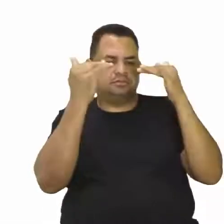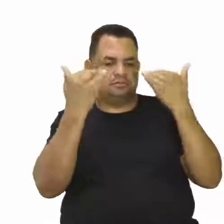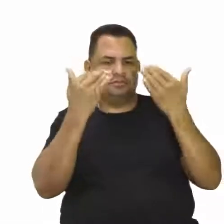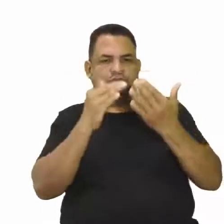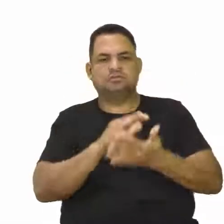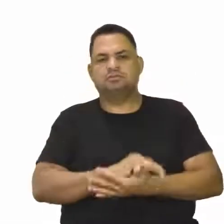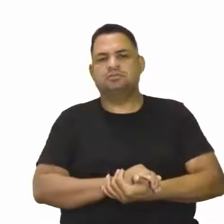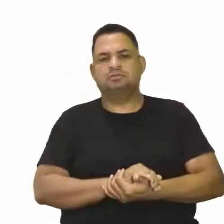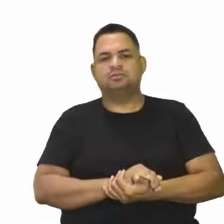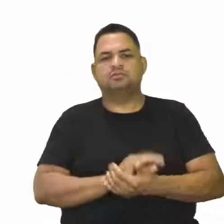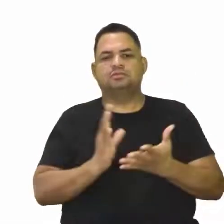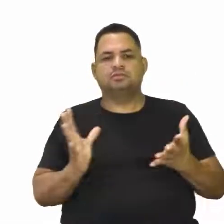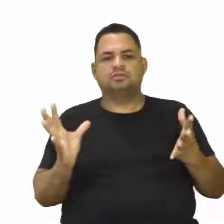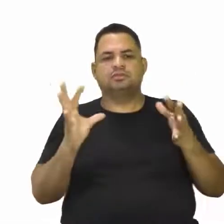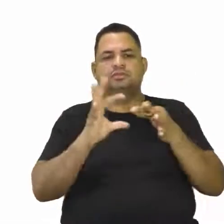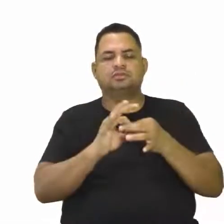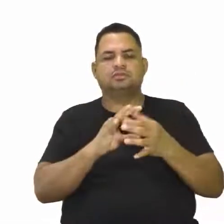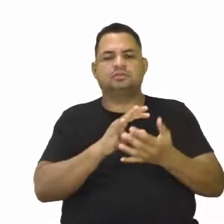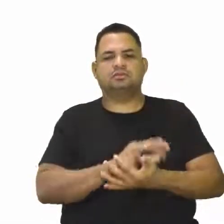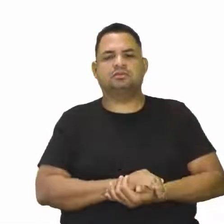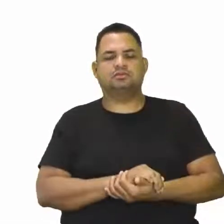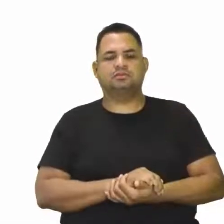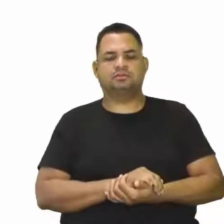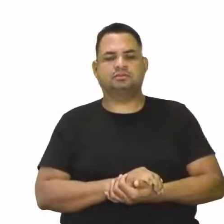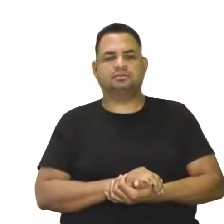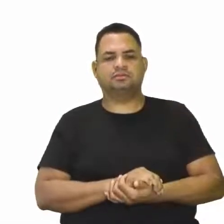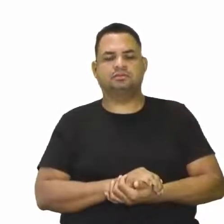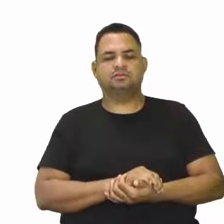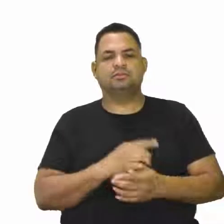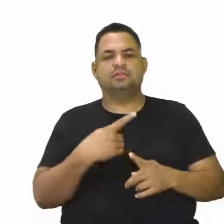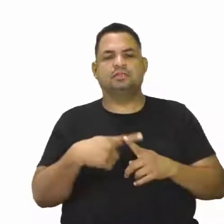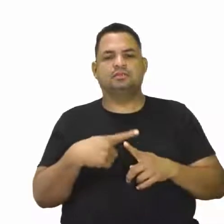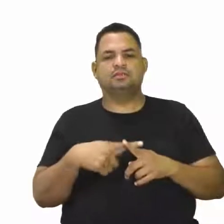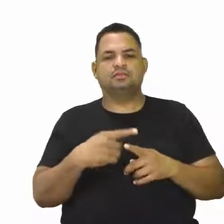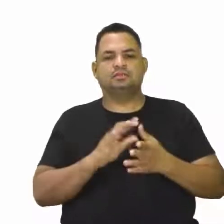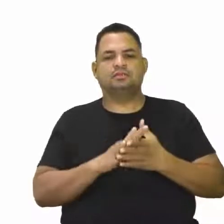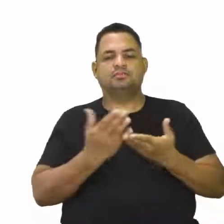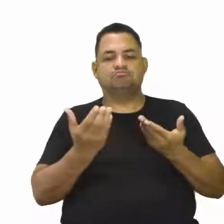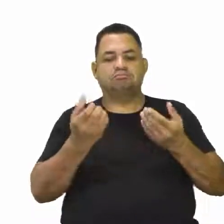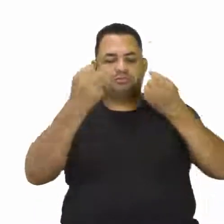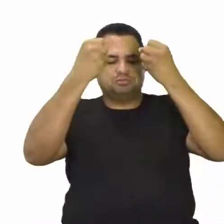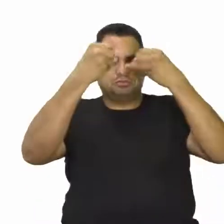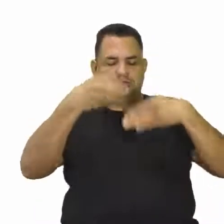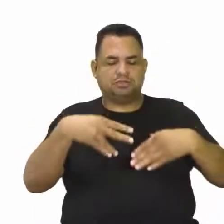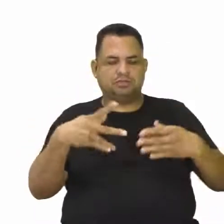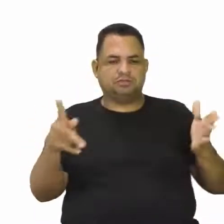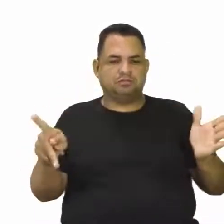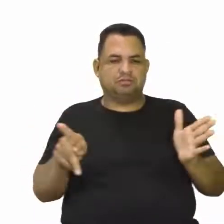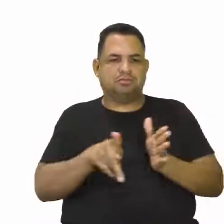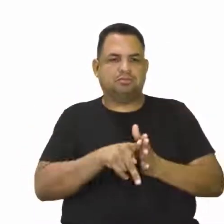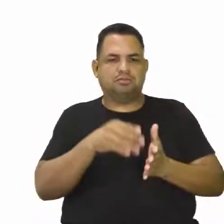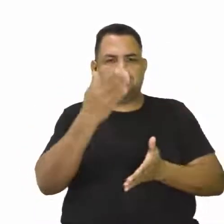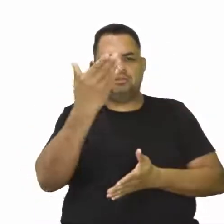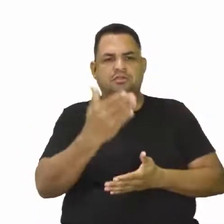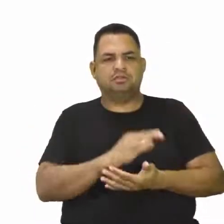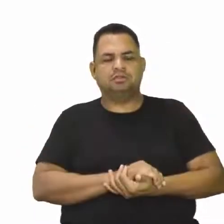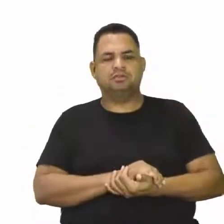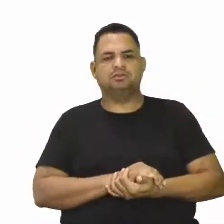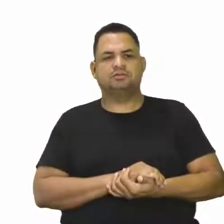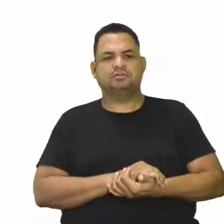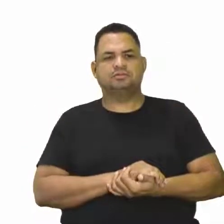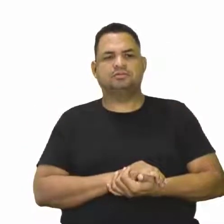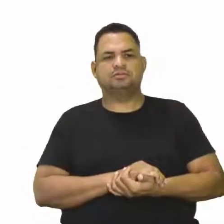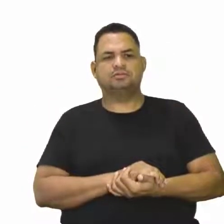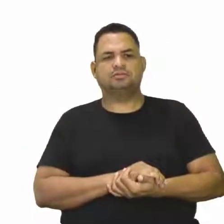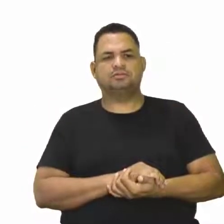no quê? No contexto. No contexto. Porque elas são autoexplicativas, né? Isso. Copulativas, adição,